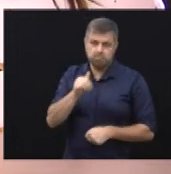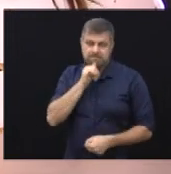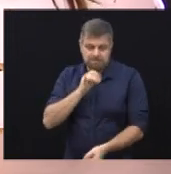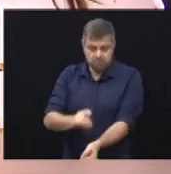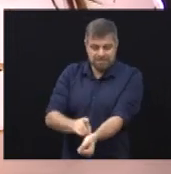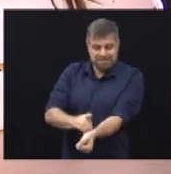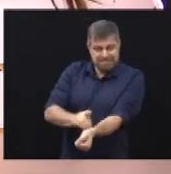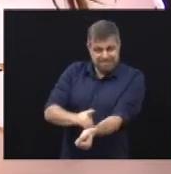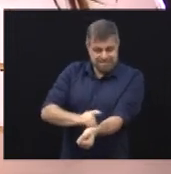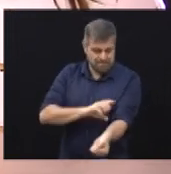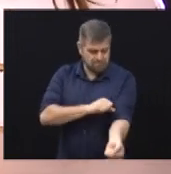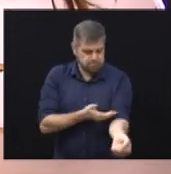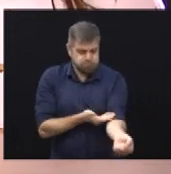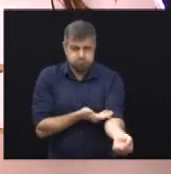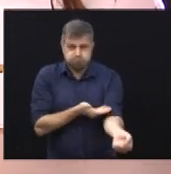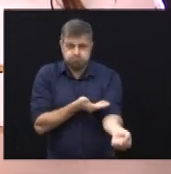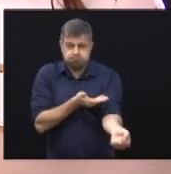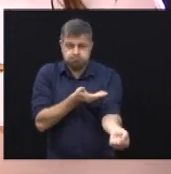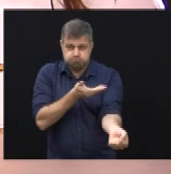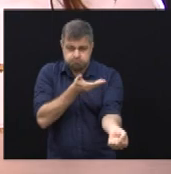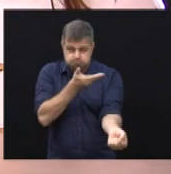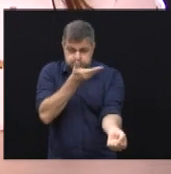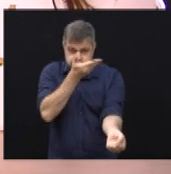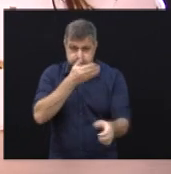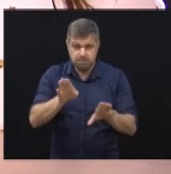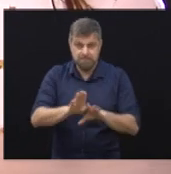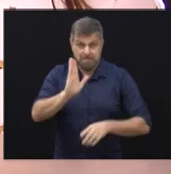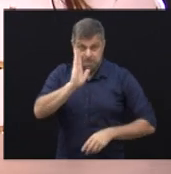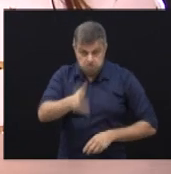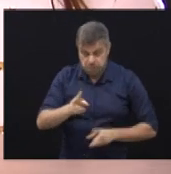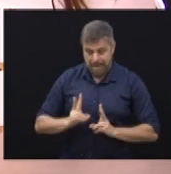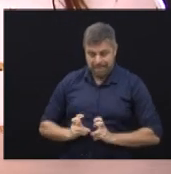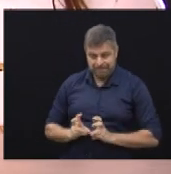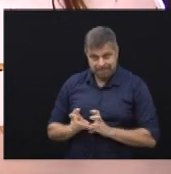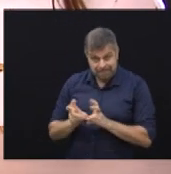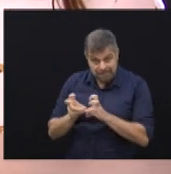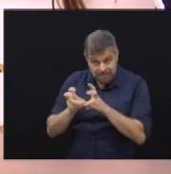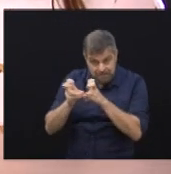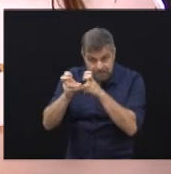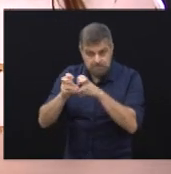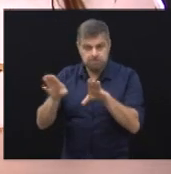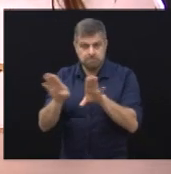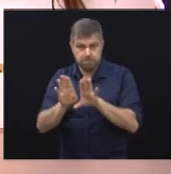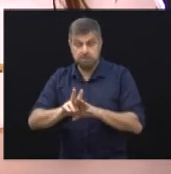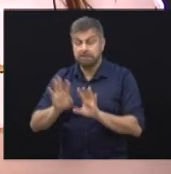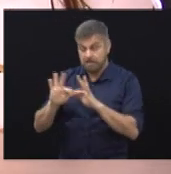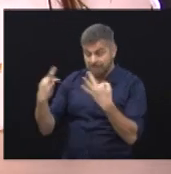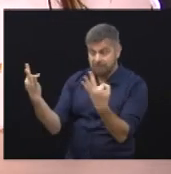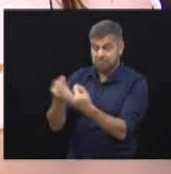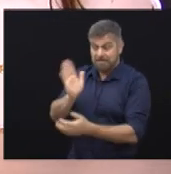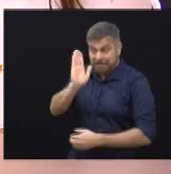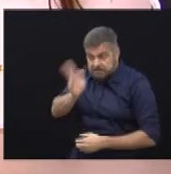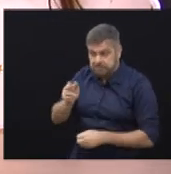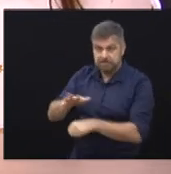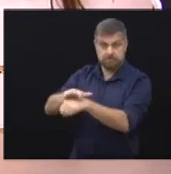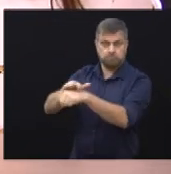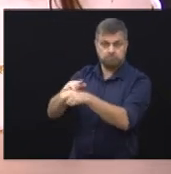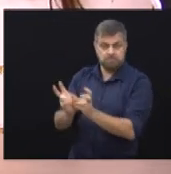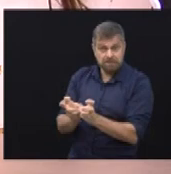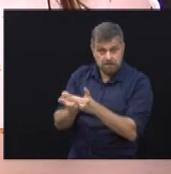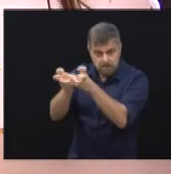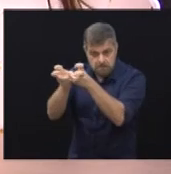se o paciente é diabético, se é hipertenso, se ele já teve câncer, se ele tem histórico de câncer